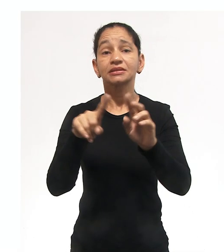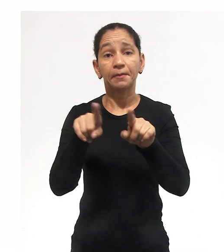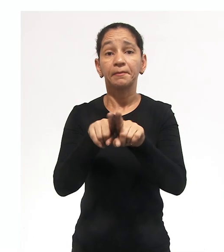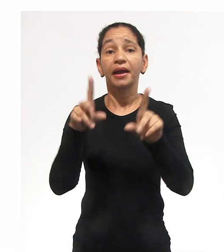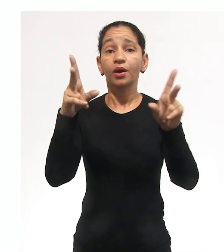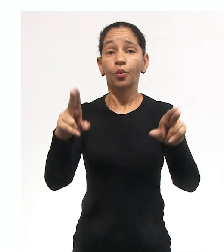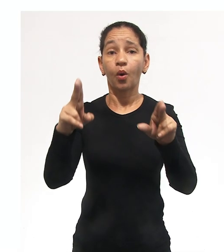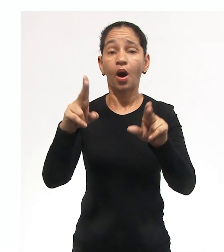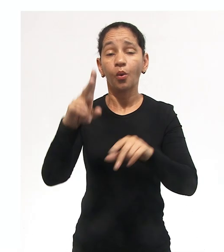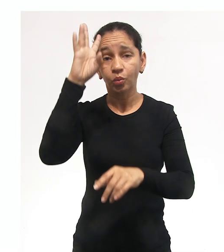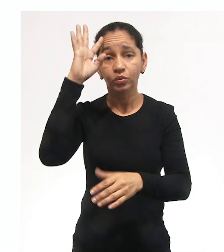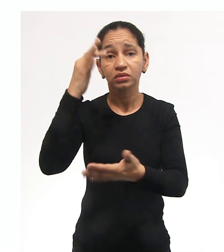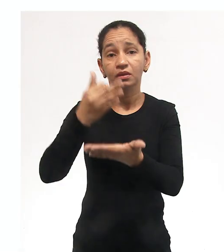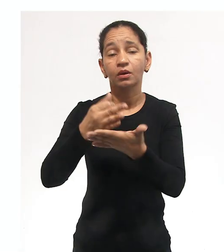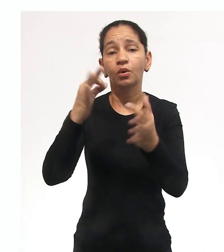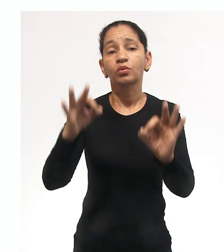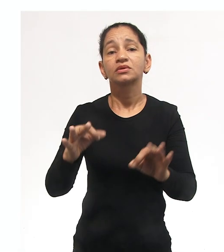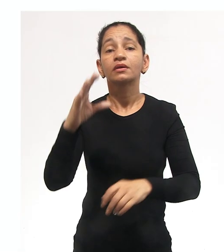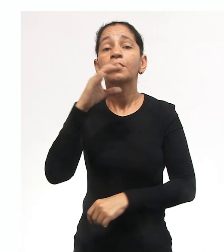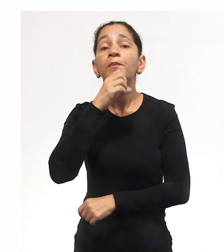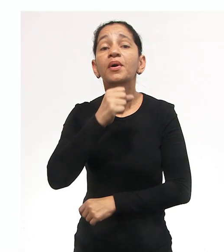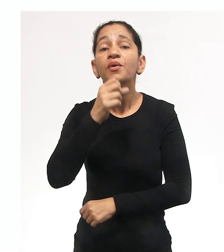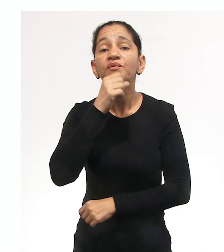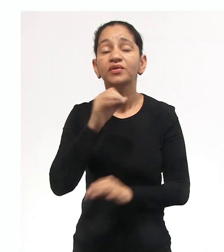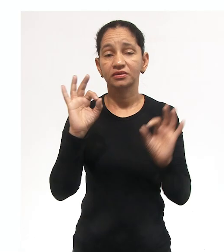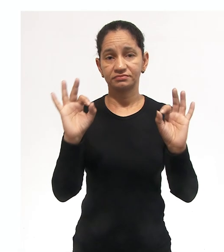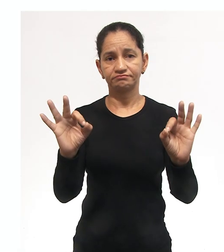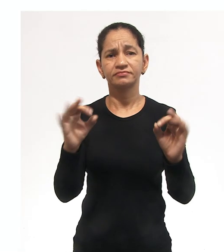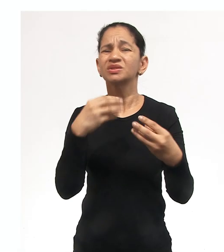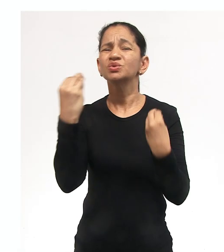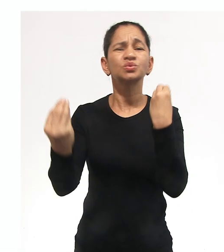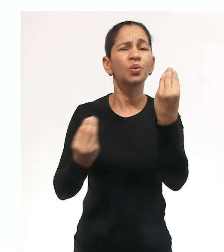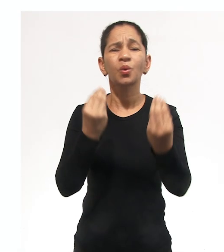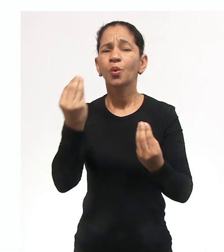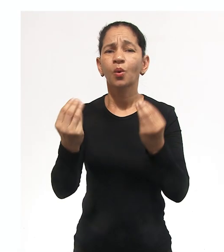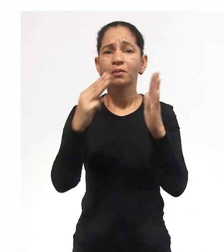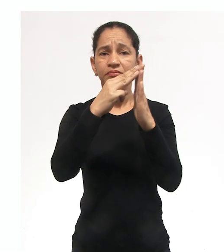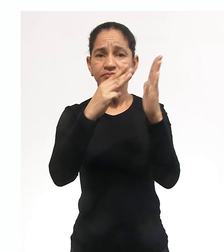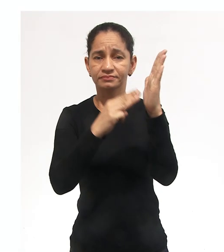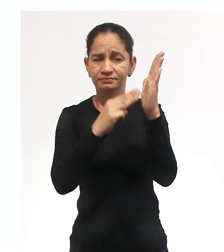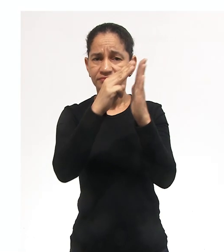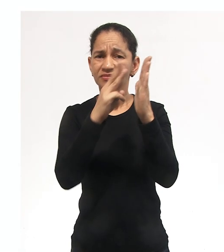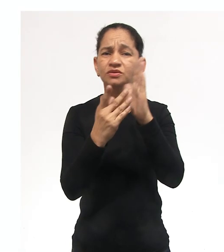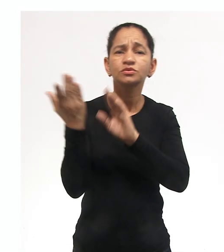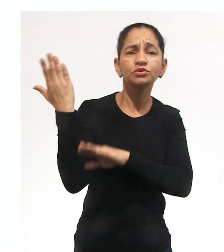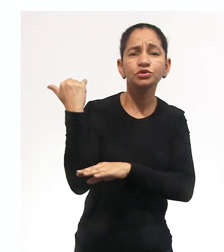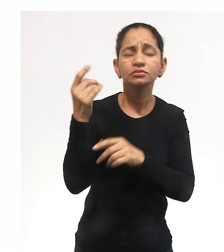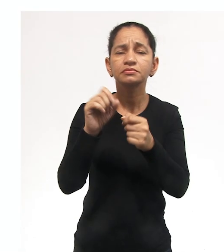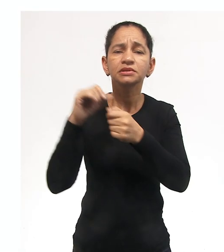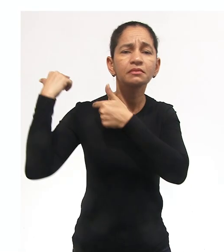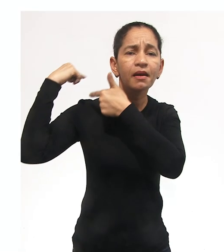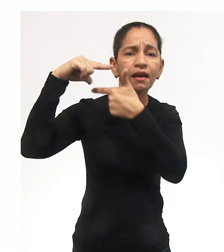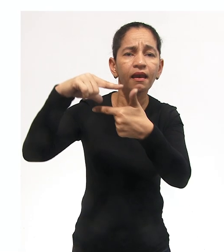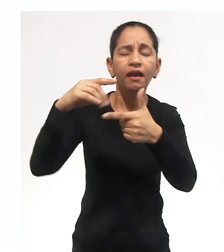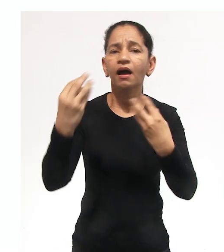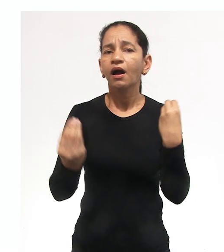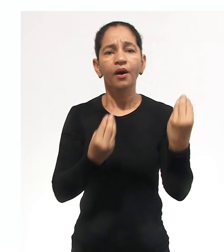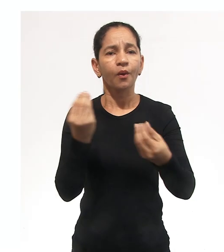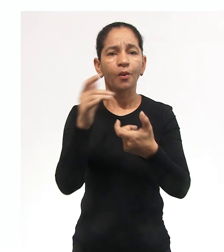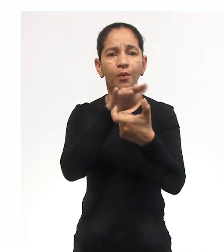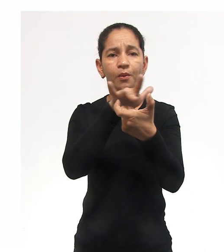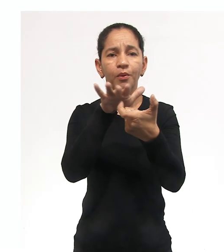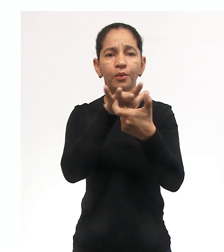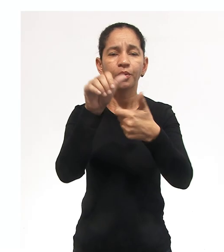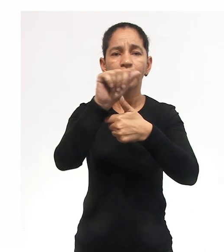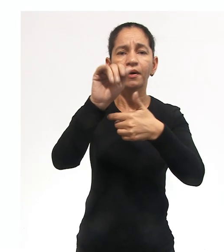o método de alfabetização Paulo Freire. Também falaremos sobre como compreender o método de